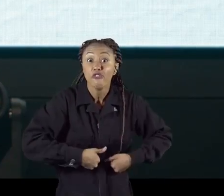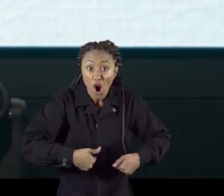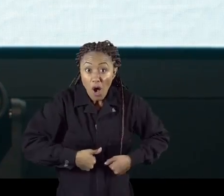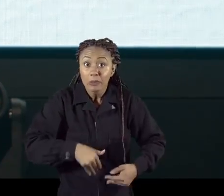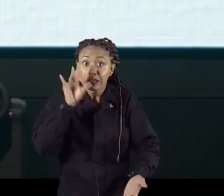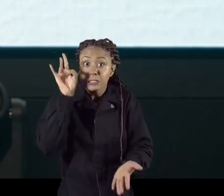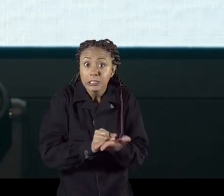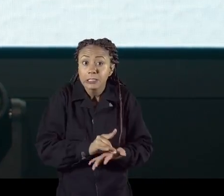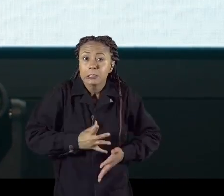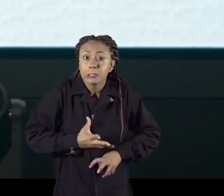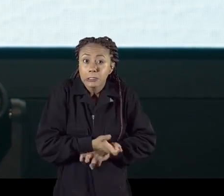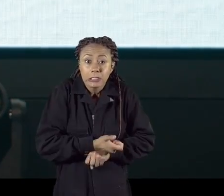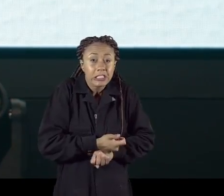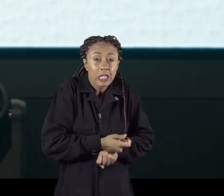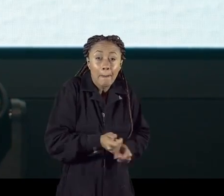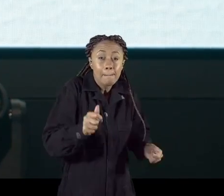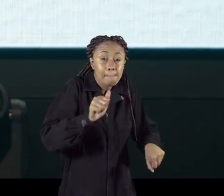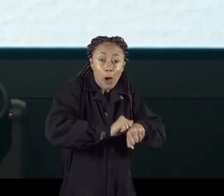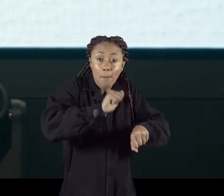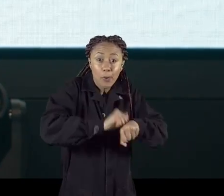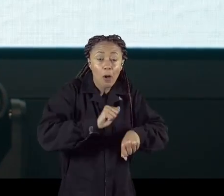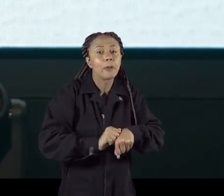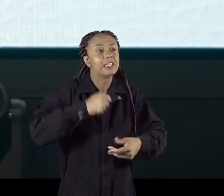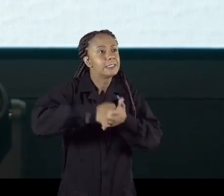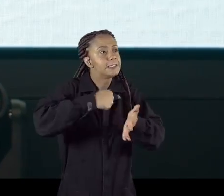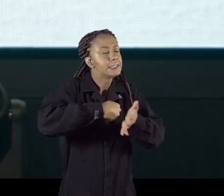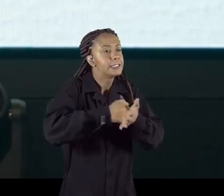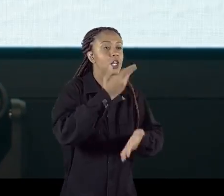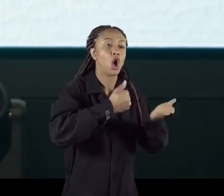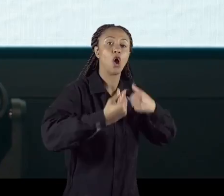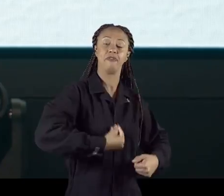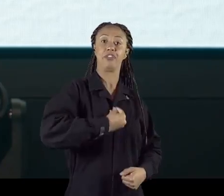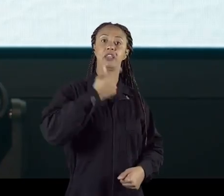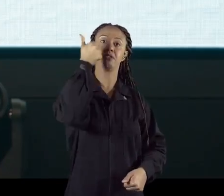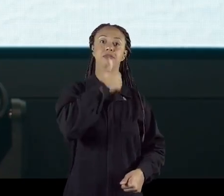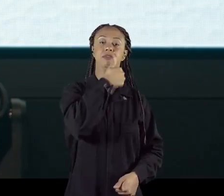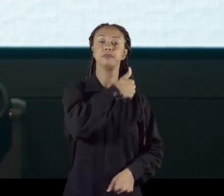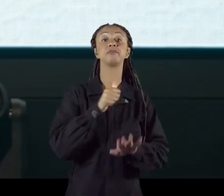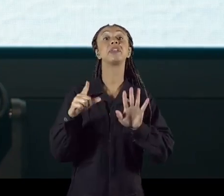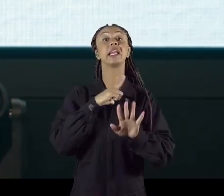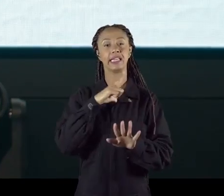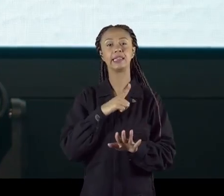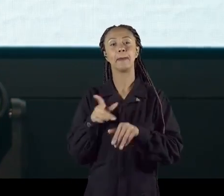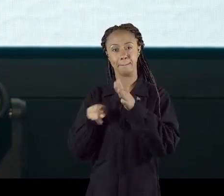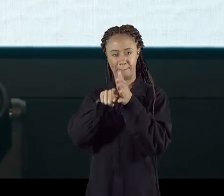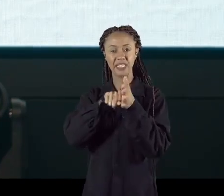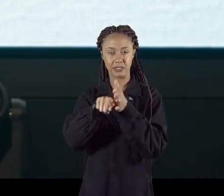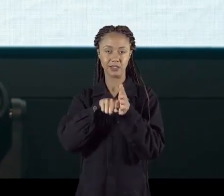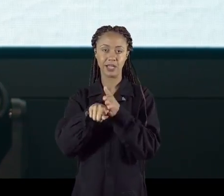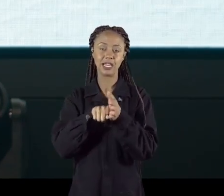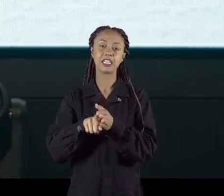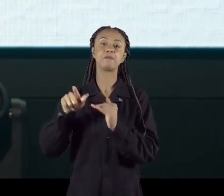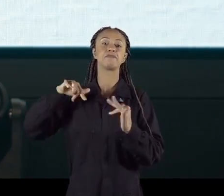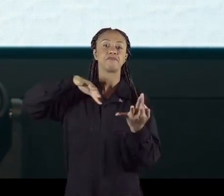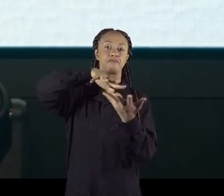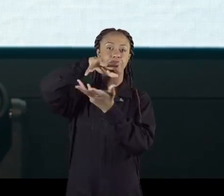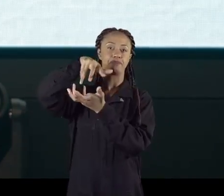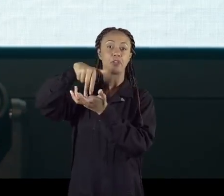luta para viver fizeram uma pesquisa lá nos países nórdicos né